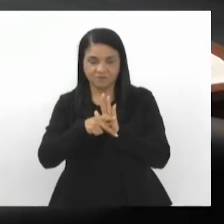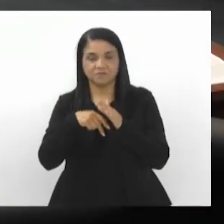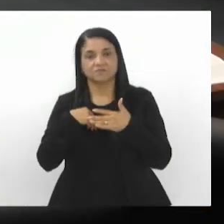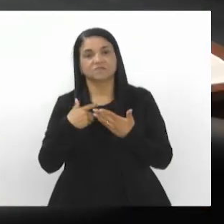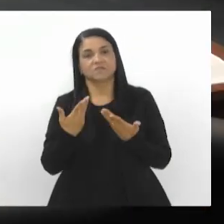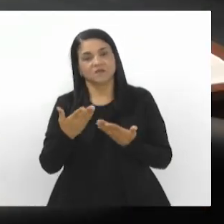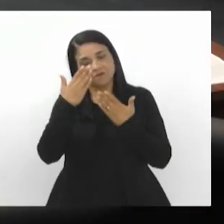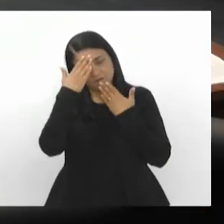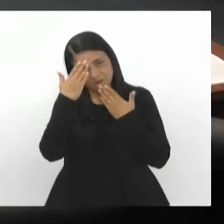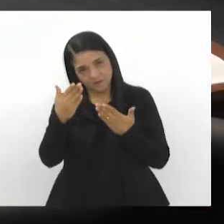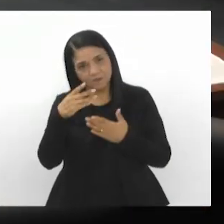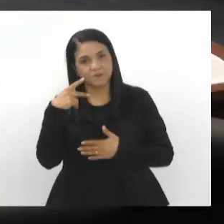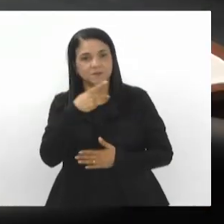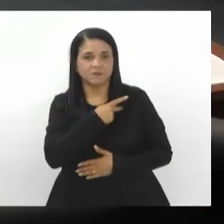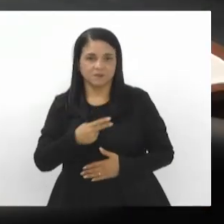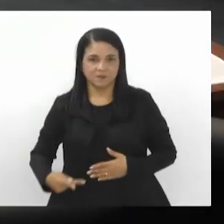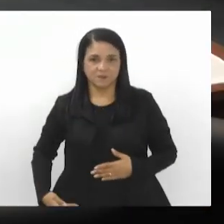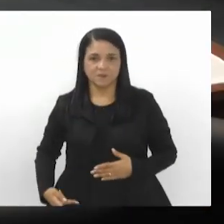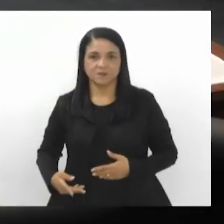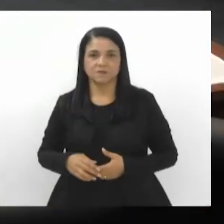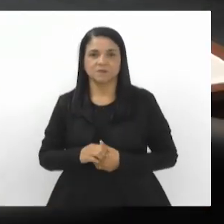presidente.